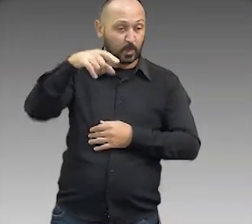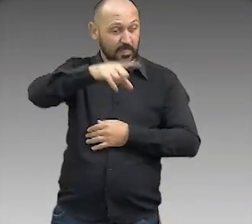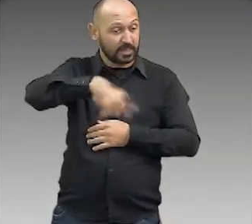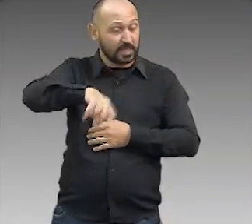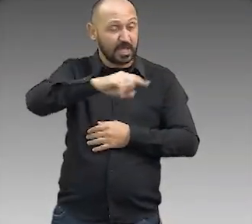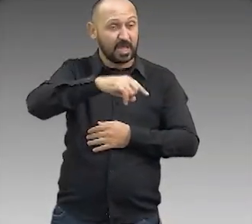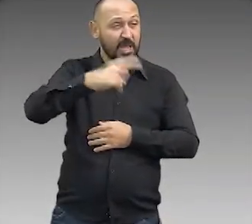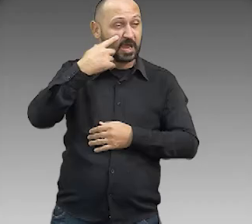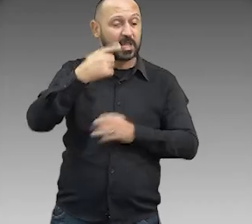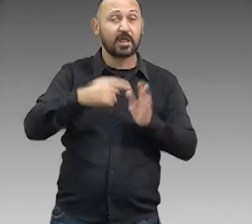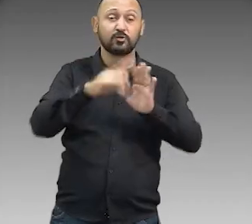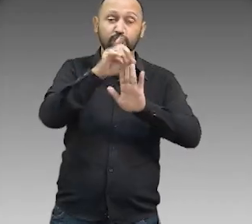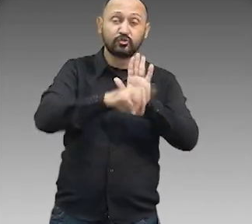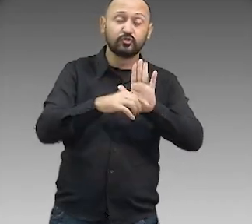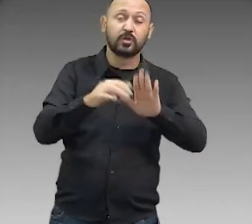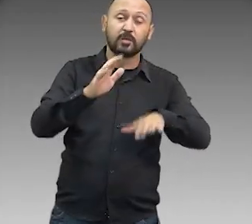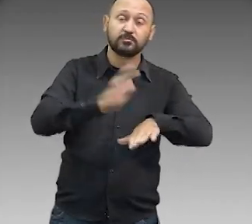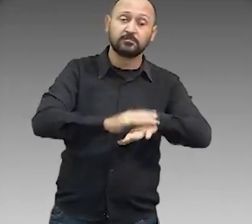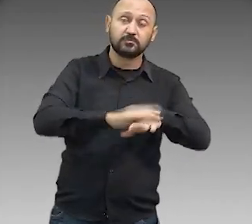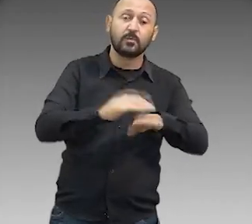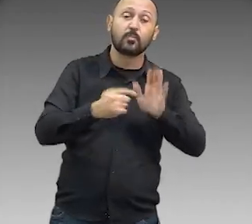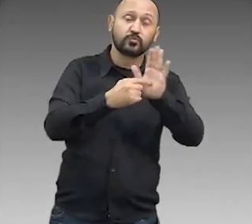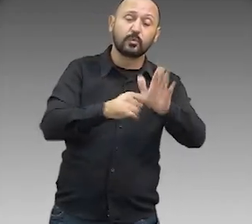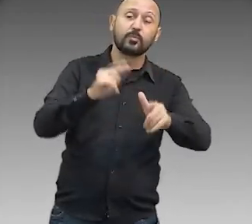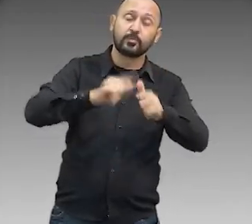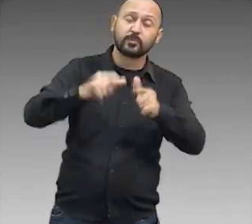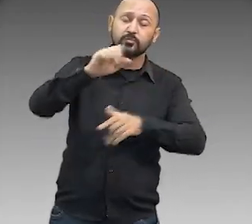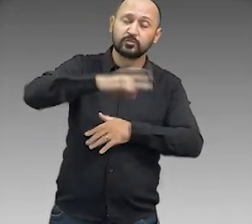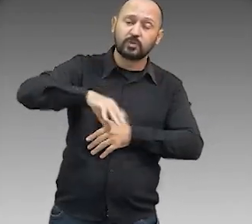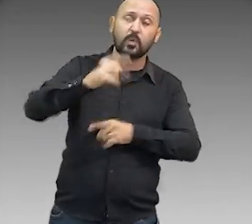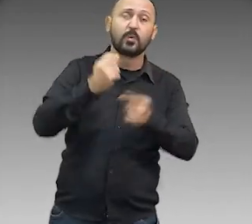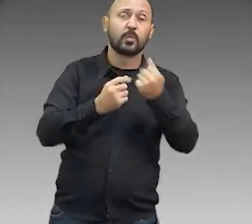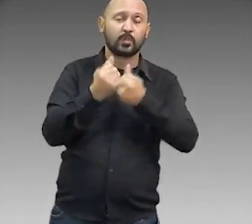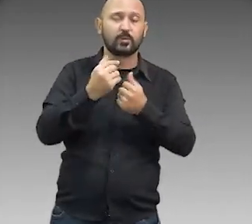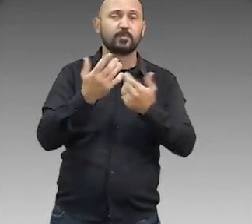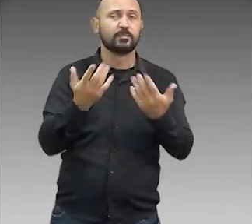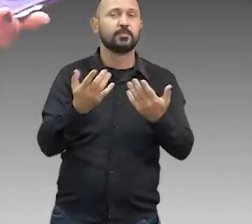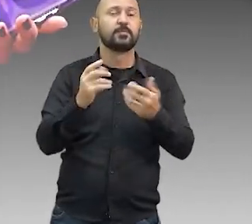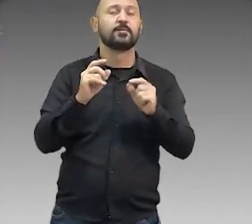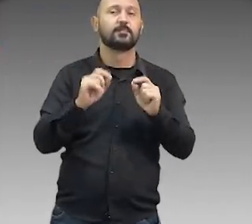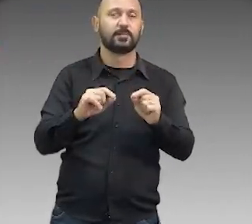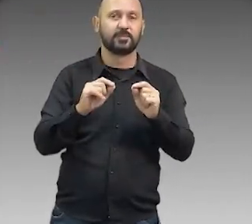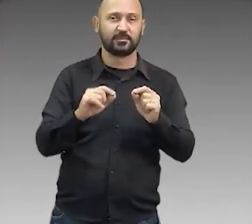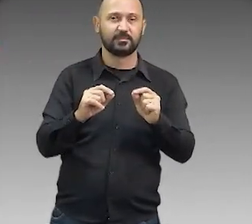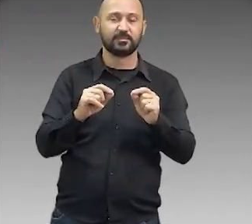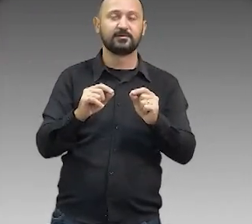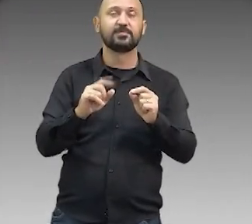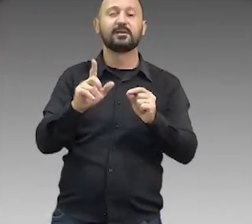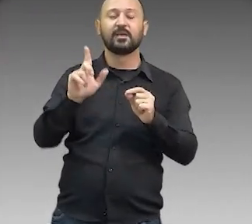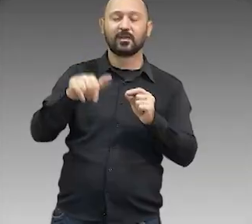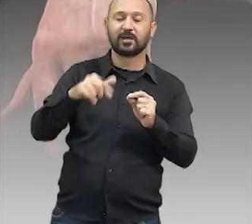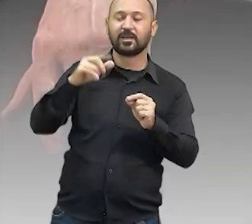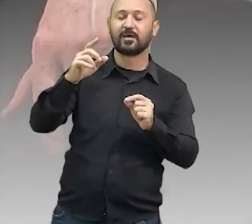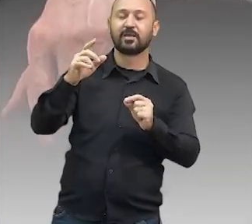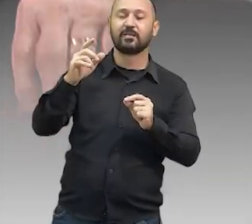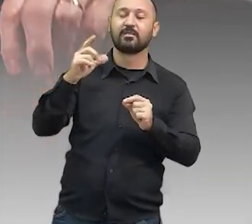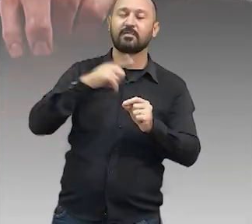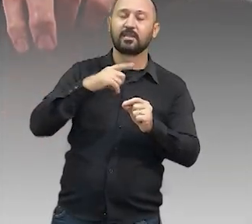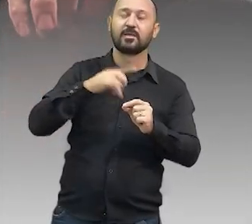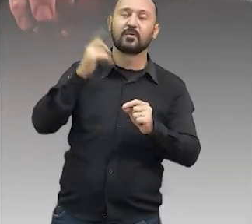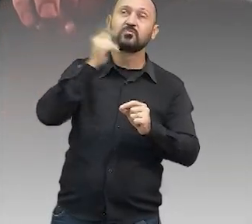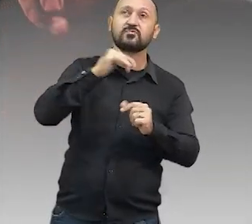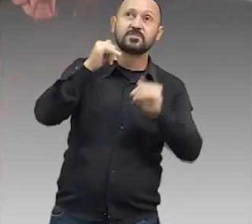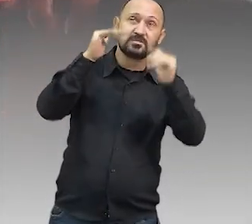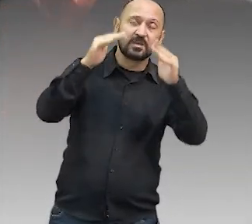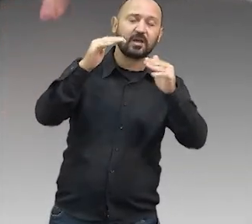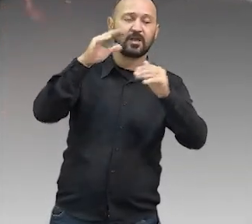eu comentei a respeito dos problemas sociais, políticos, econômicos, para que quem é de direito possa resolver. Tá,